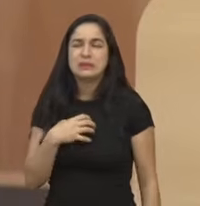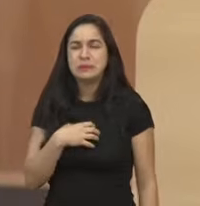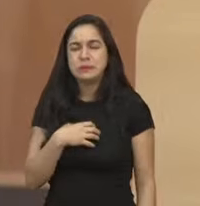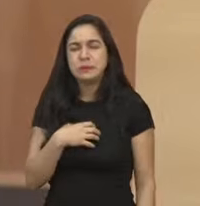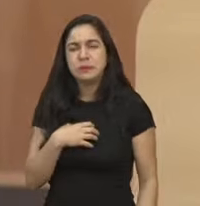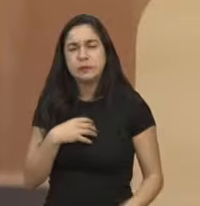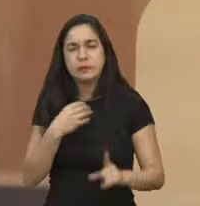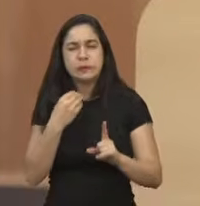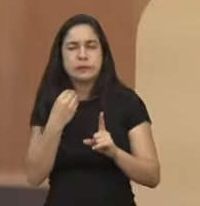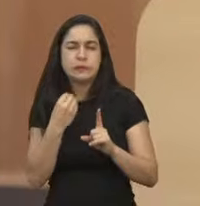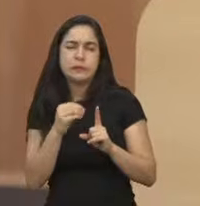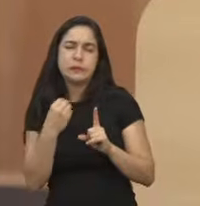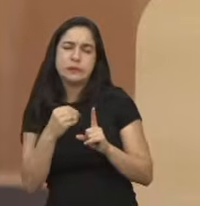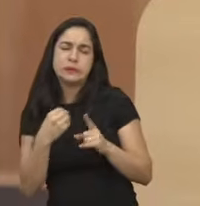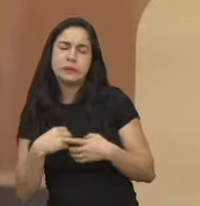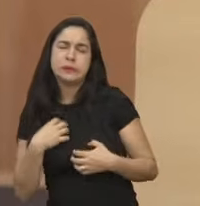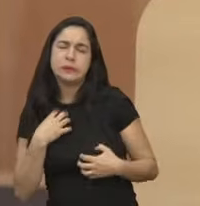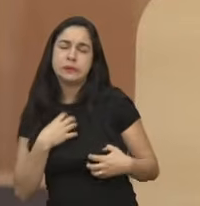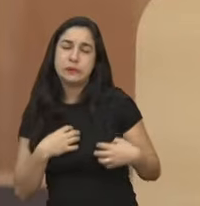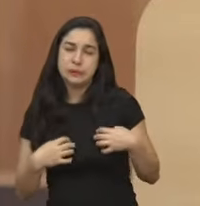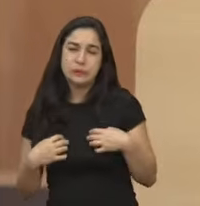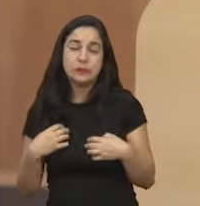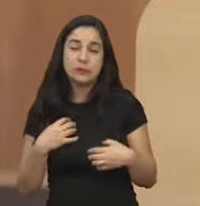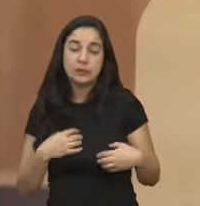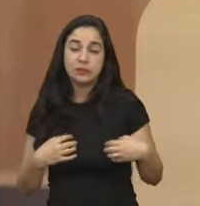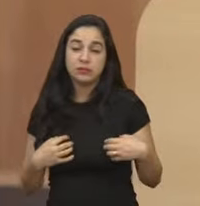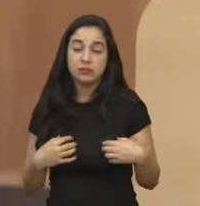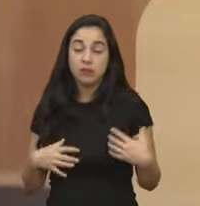muita instabilidade até. E que se